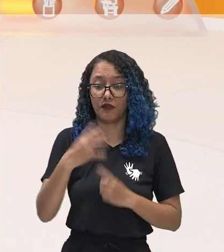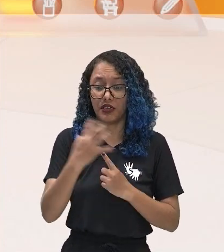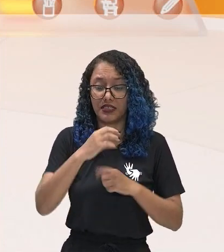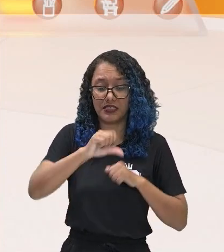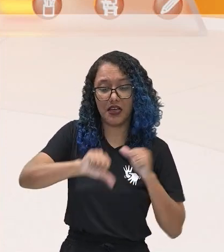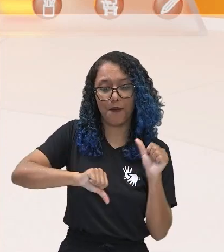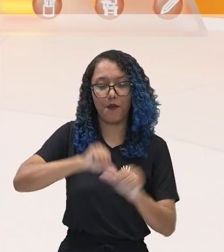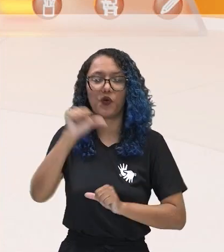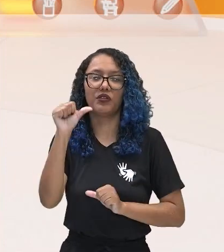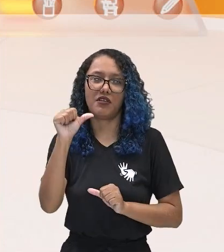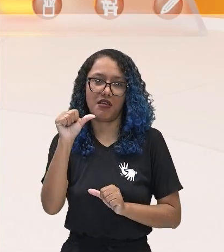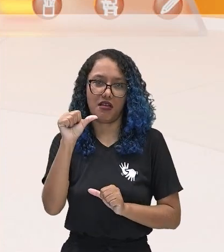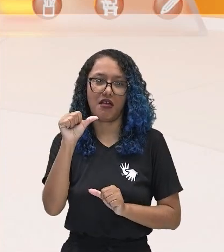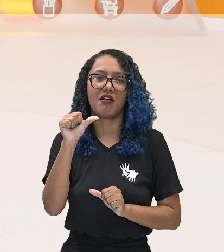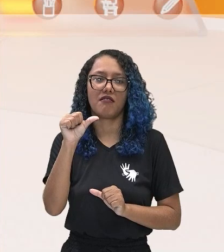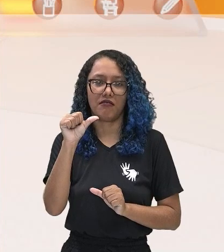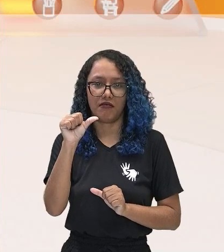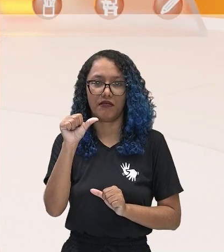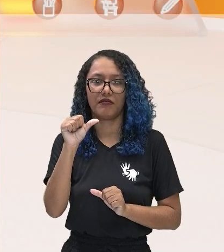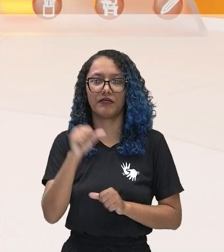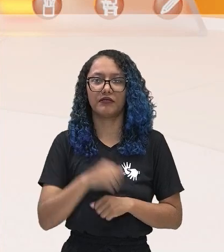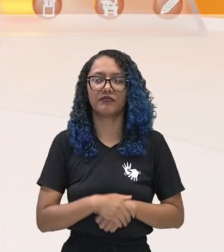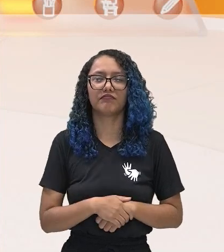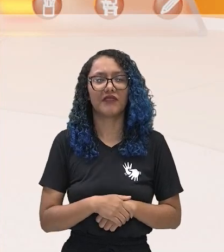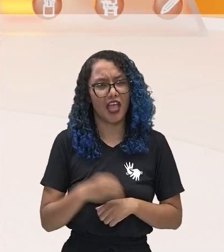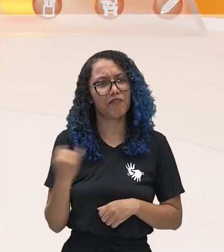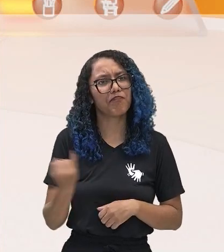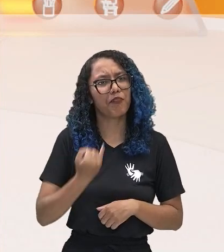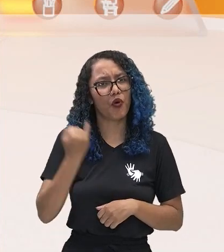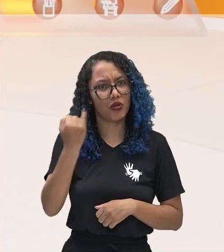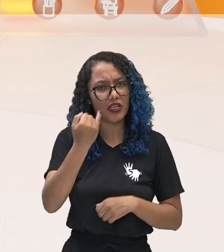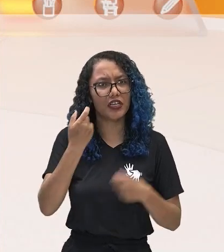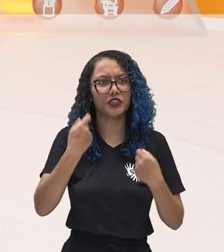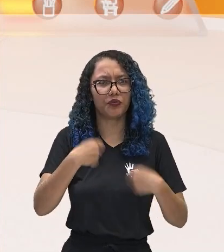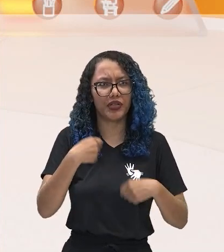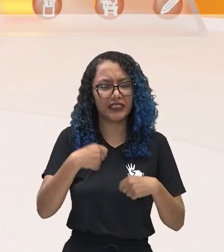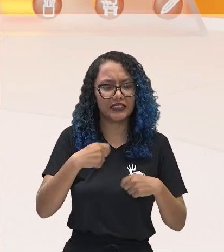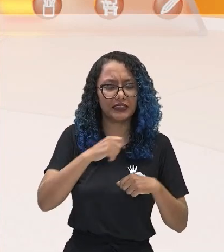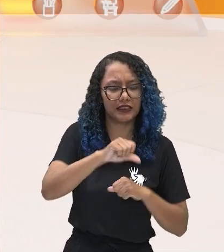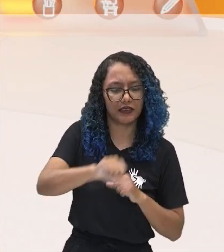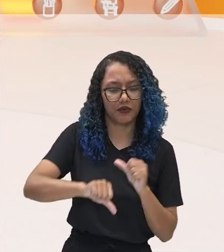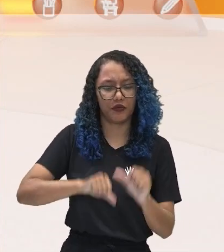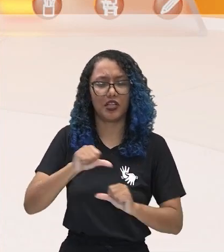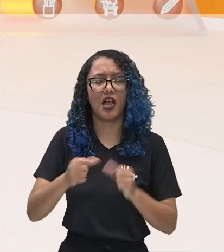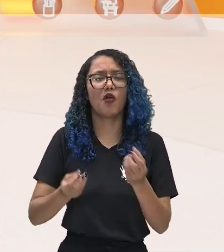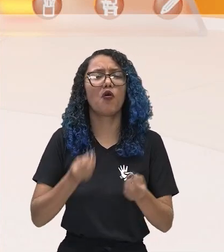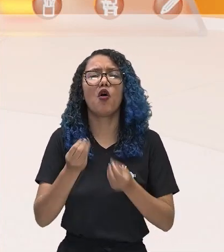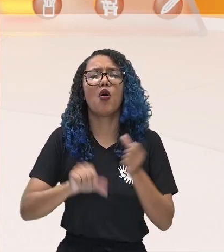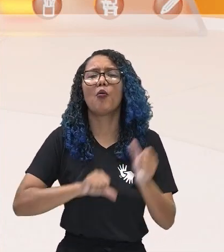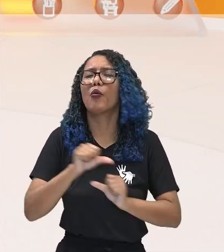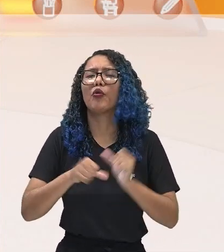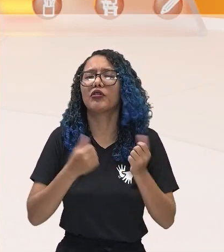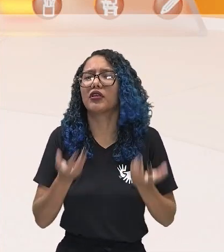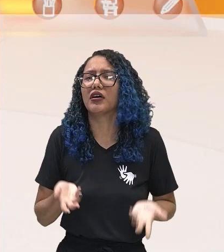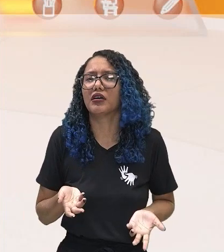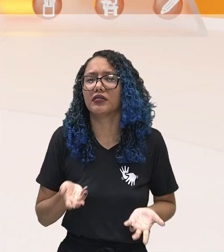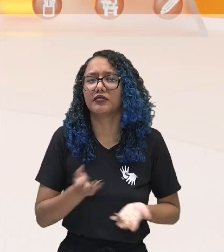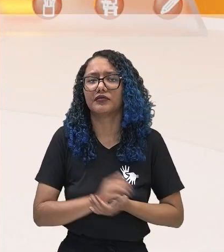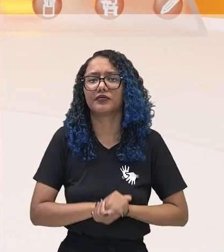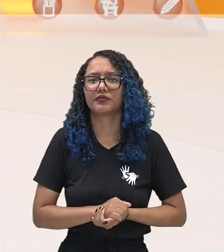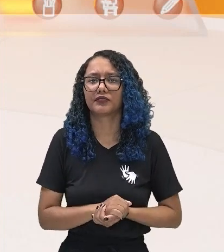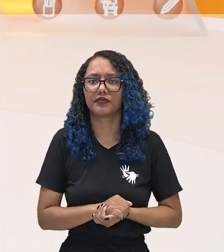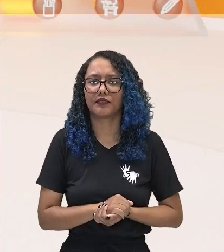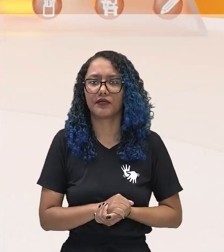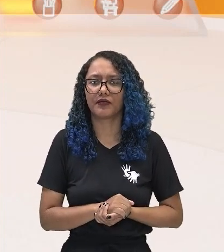muito importante entender. Tá? Eu tenho que sair dessa minha zona de conforto. E como é que eu saio dessa zona de conforto? Através